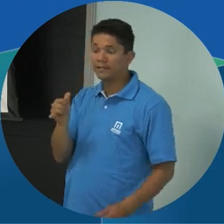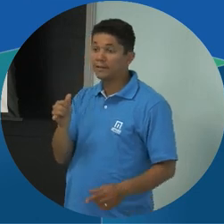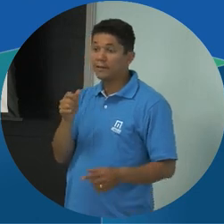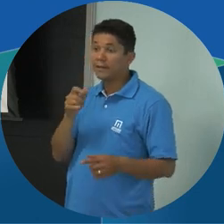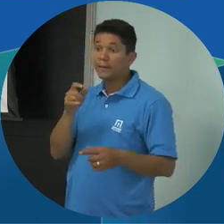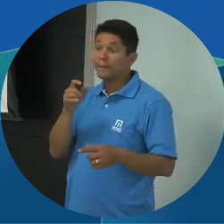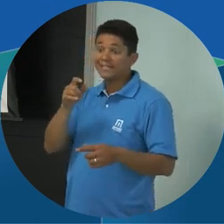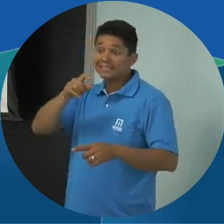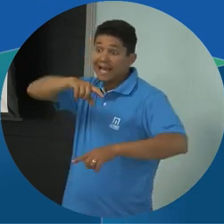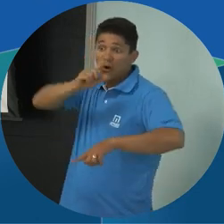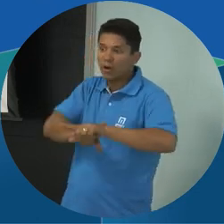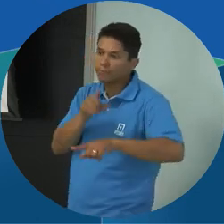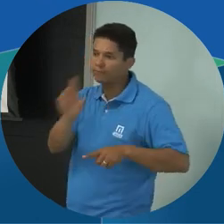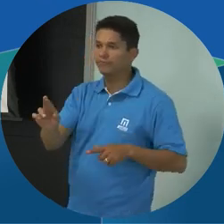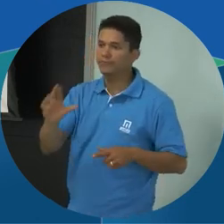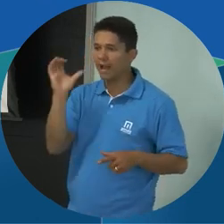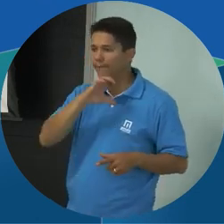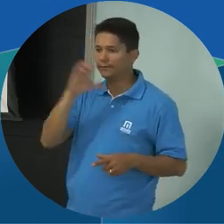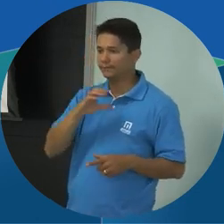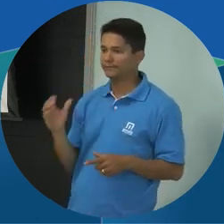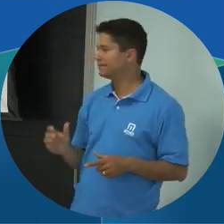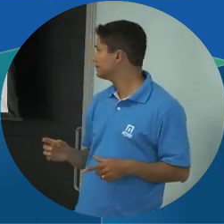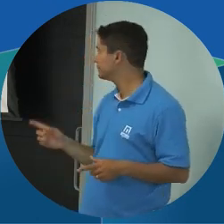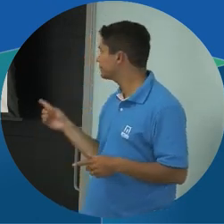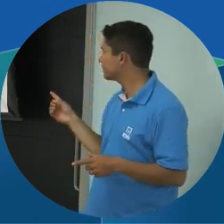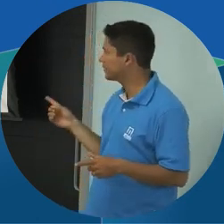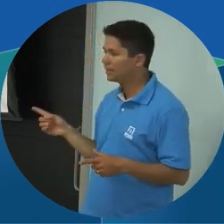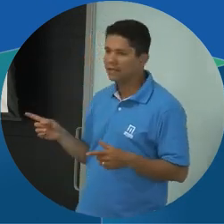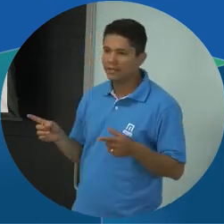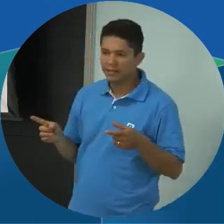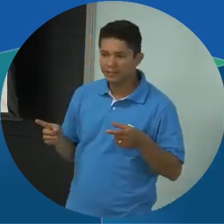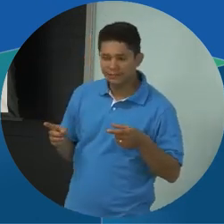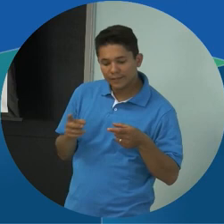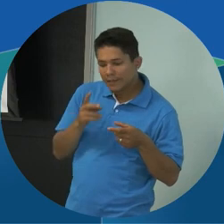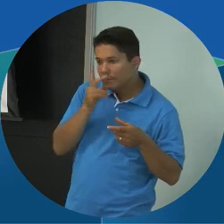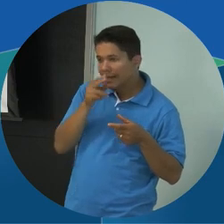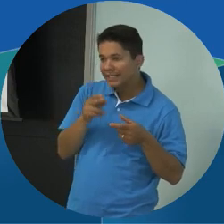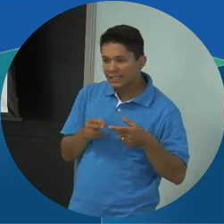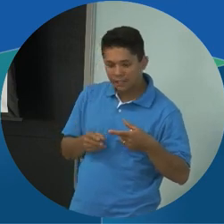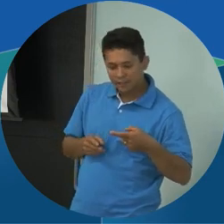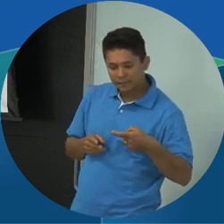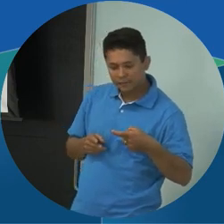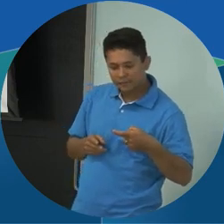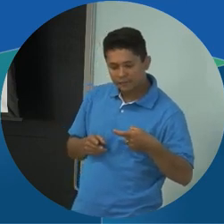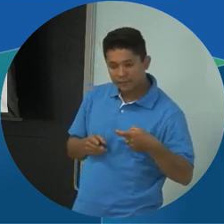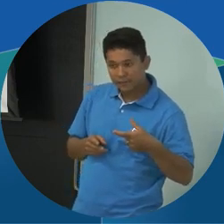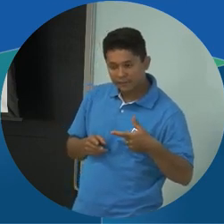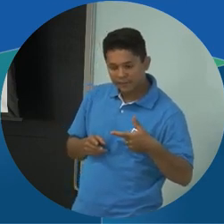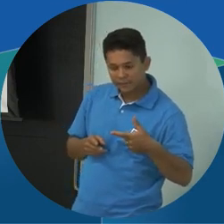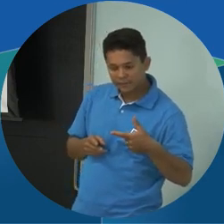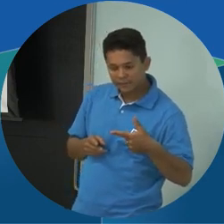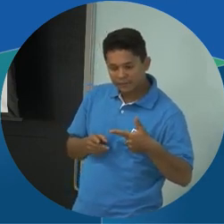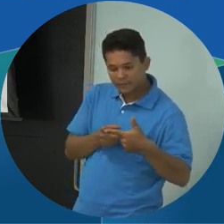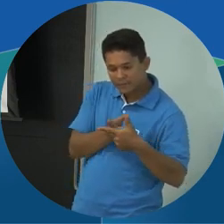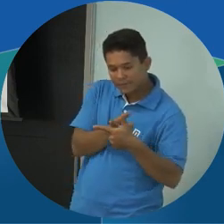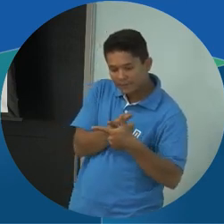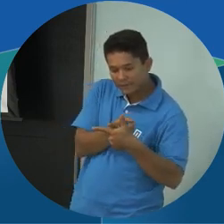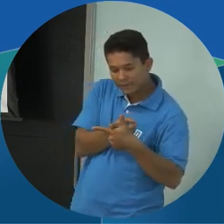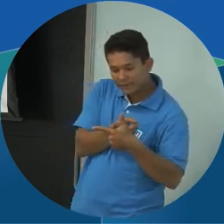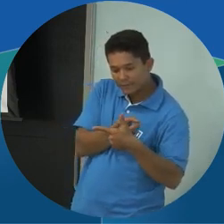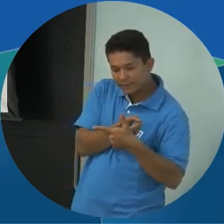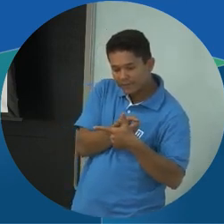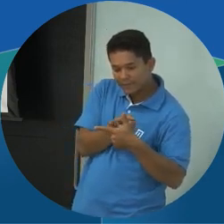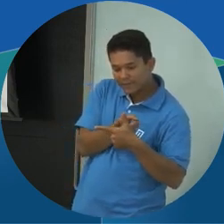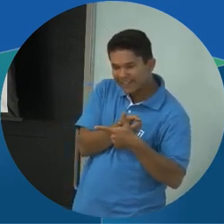rápido, onde qualquer leve pressão, qualquer alívio de pressão no gatilho, automaticamente